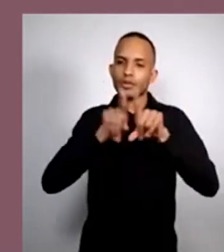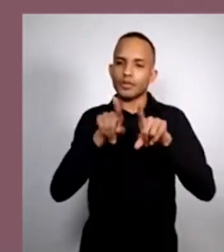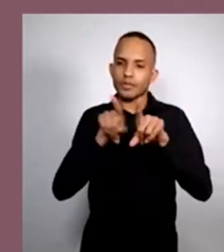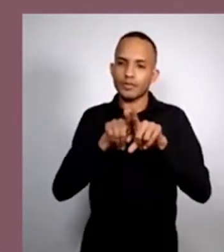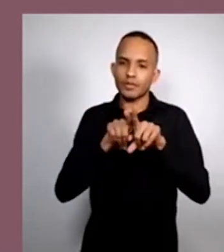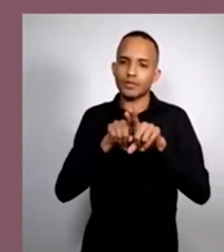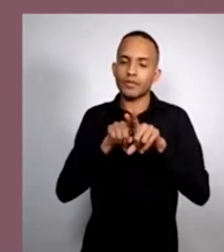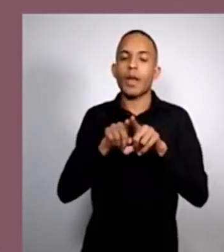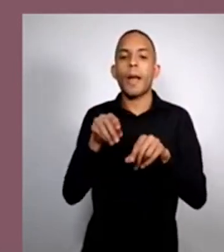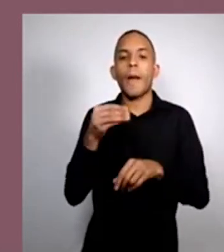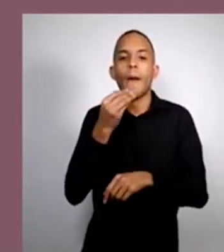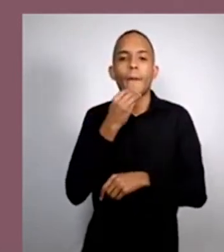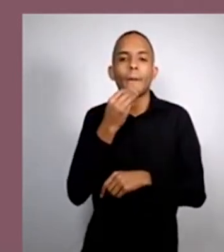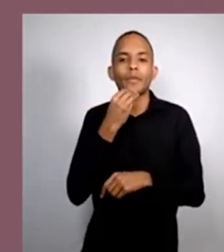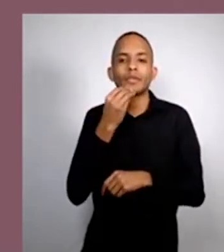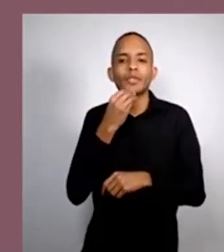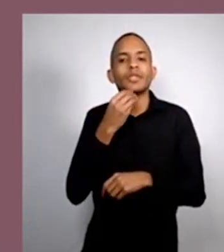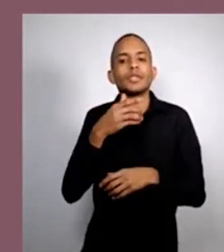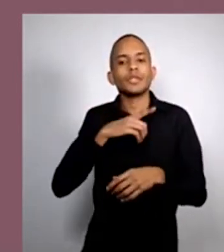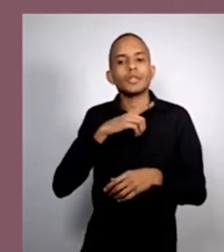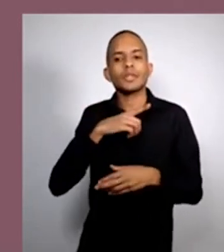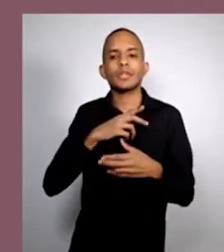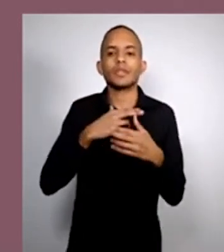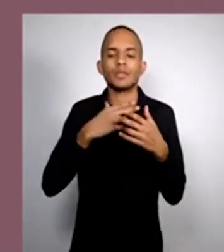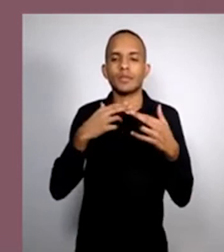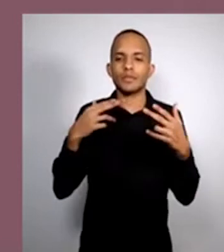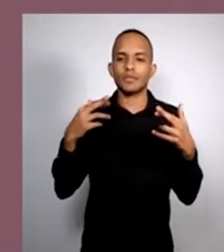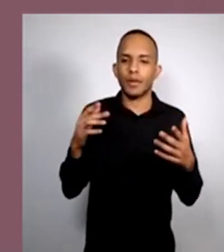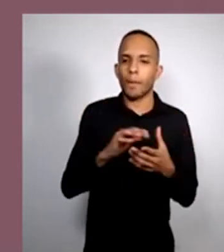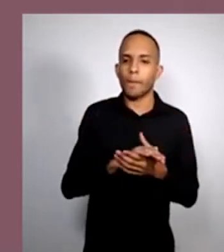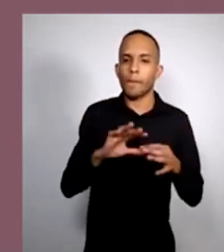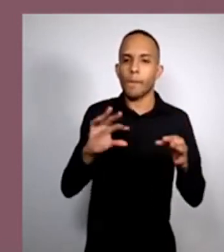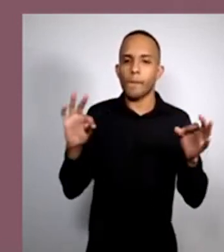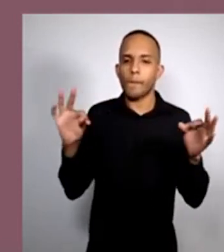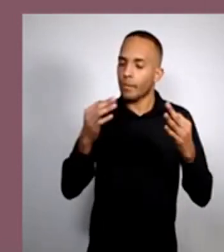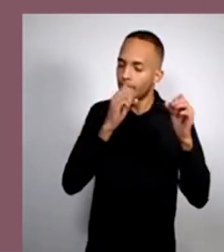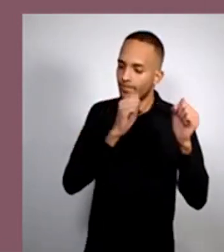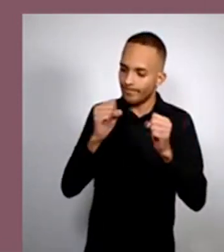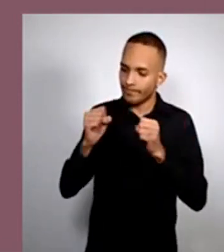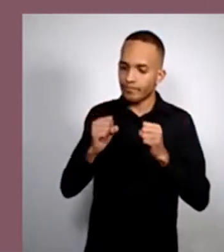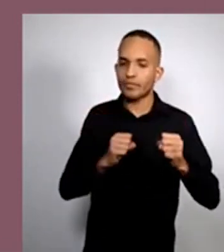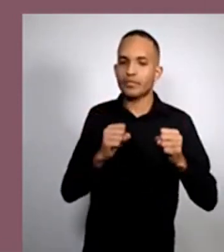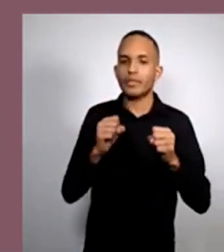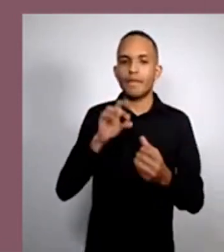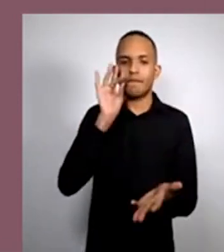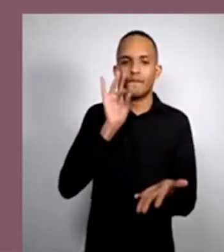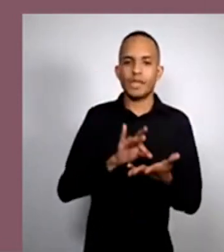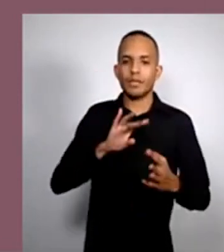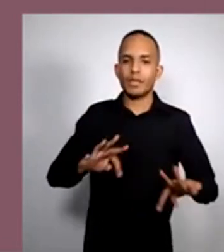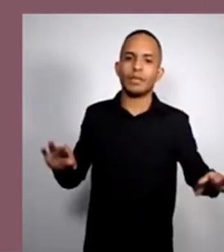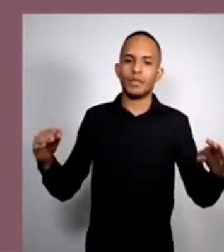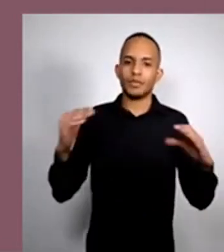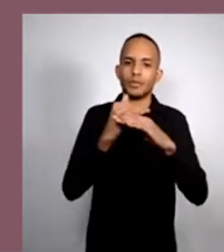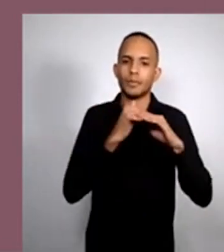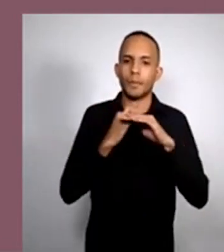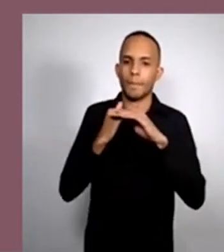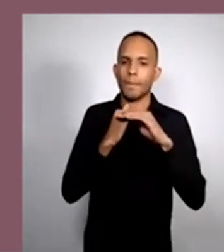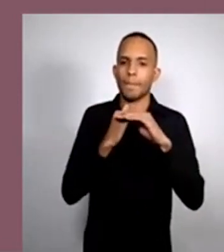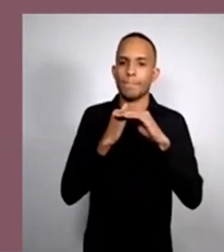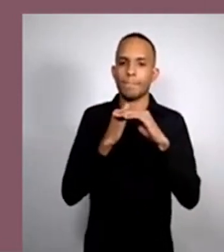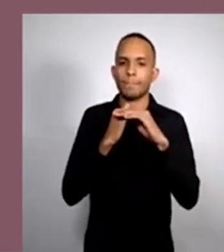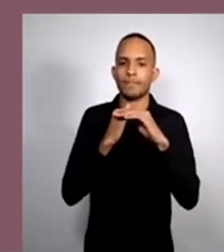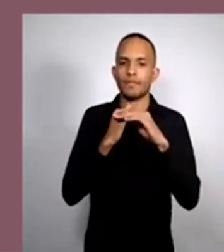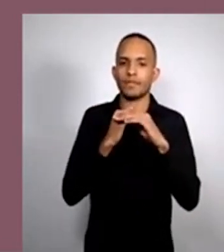a possibilidade de usufruir de todas as possibilidades, ela seja real para todos, né, com as